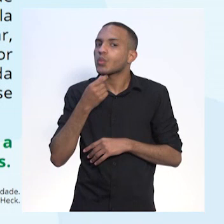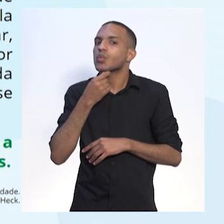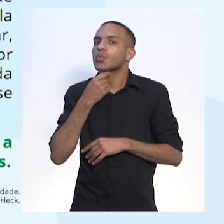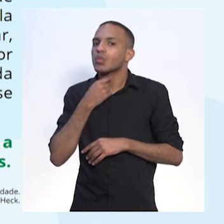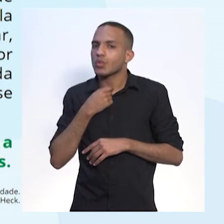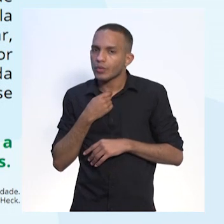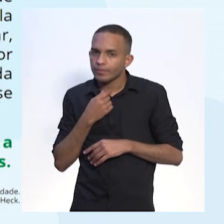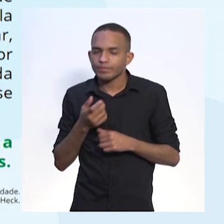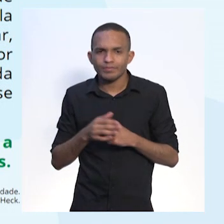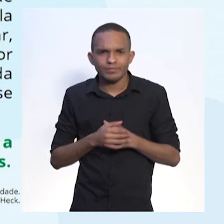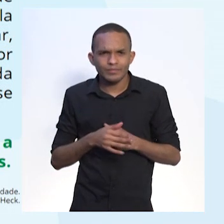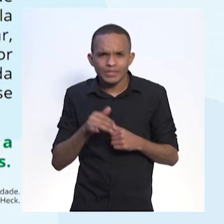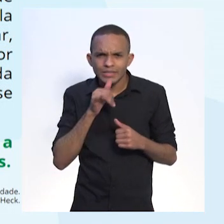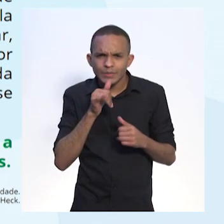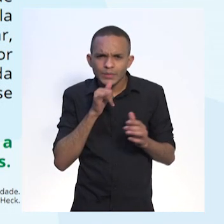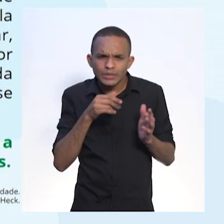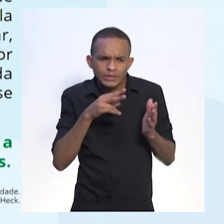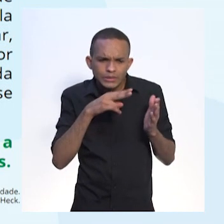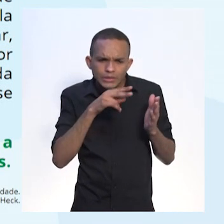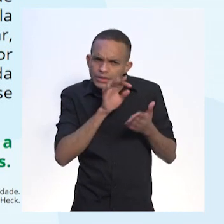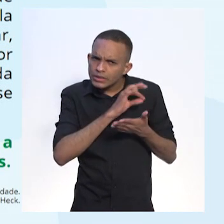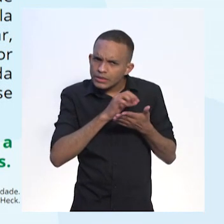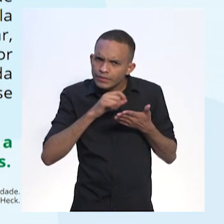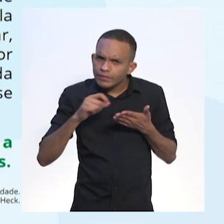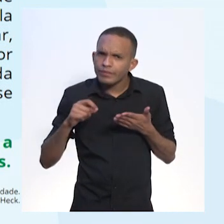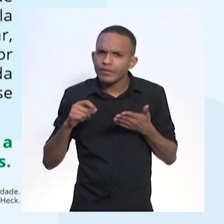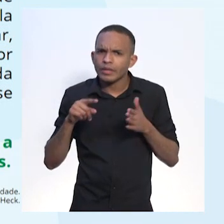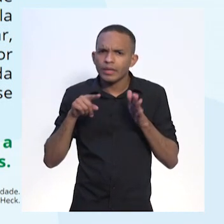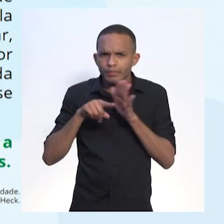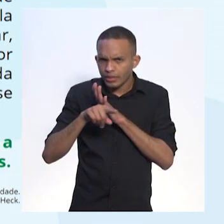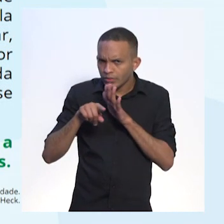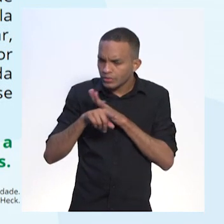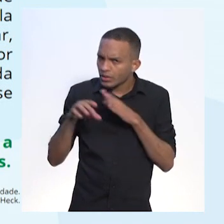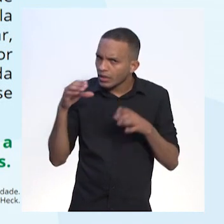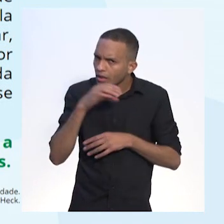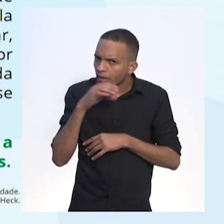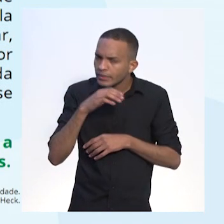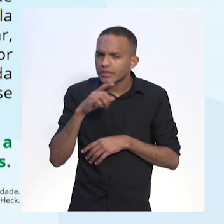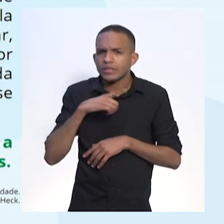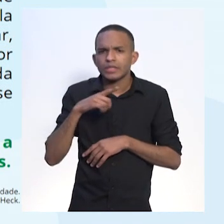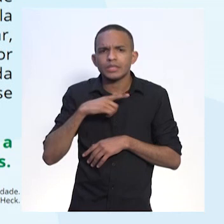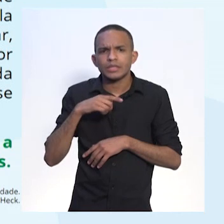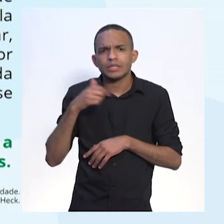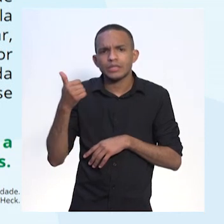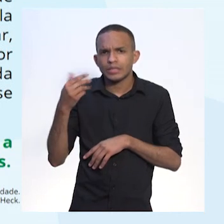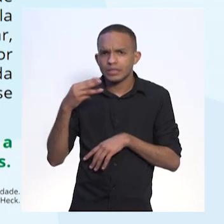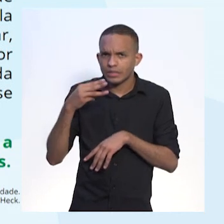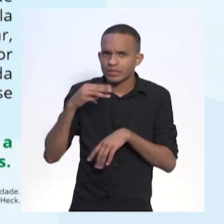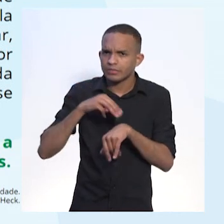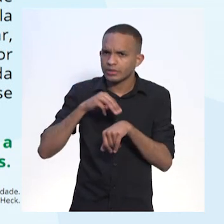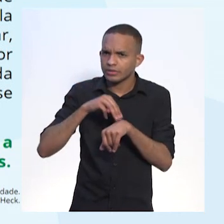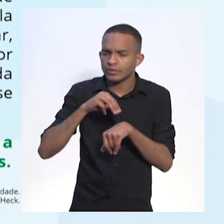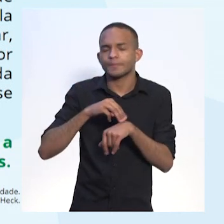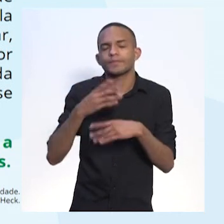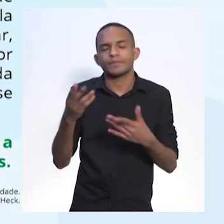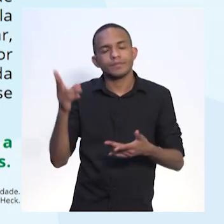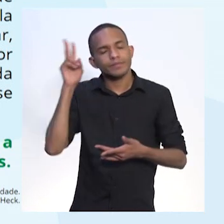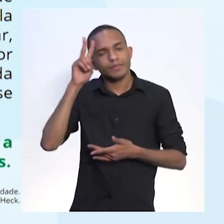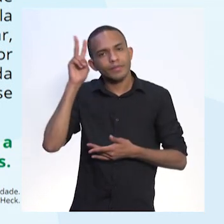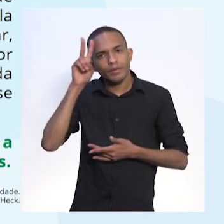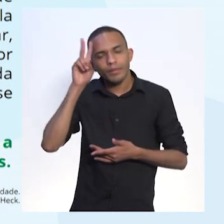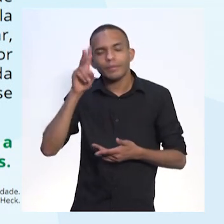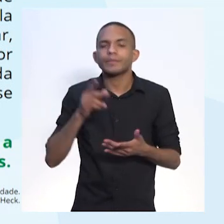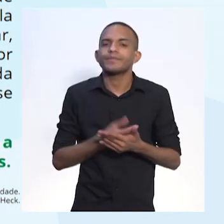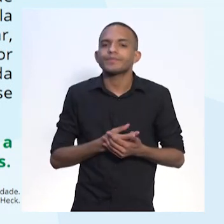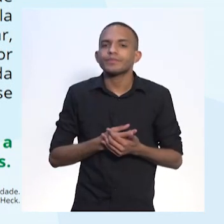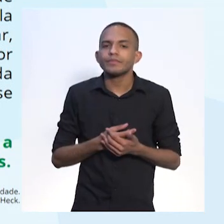bom? Não dá tempo deles anotarem? Acho que as até dá, né? perguntinhas Porque tem rapidinho? 13 minutinhos. Porque daí fica para eles o texto. Então, vamos lembrar lá as